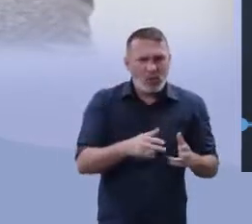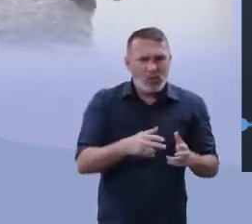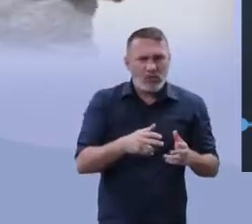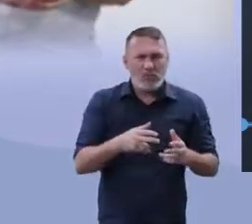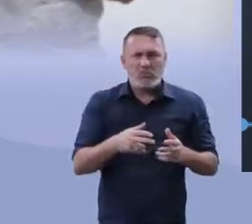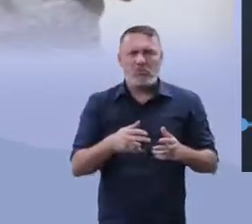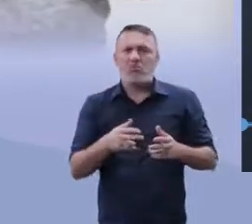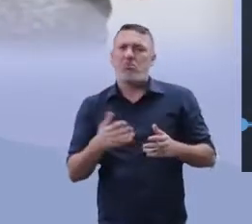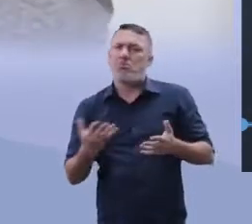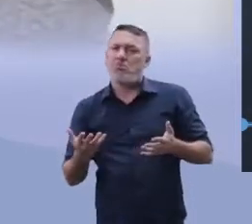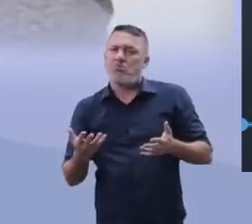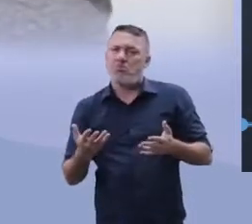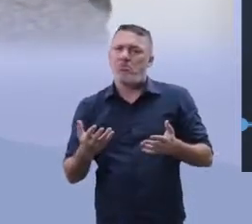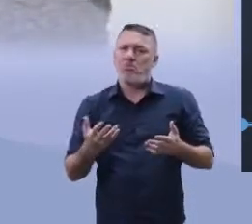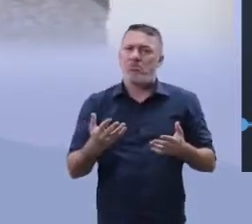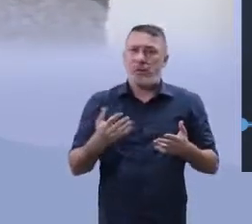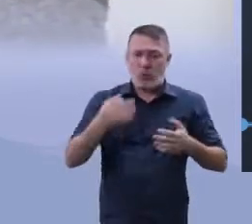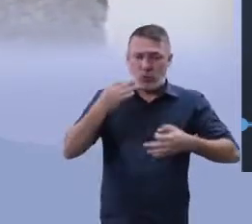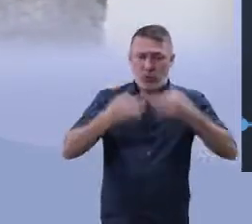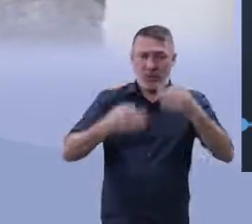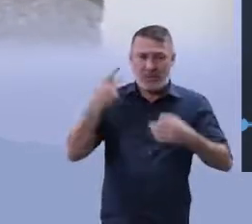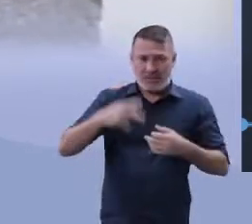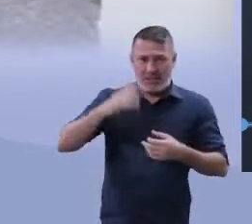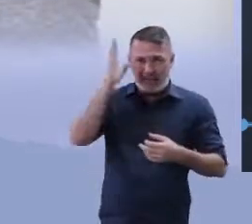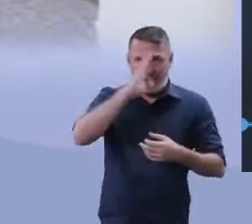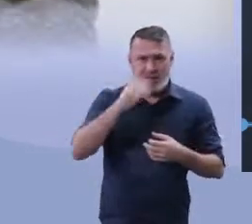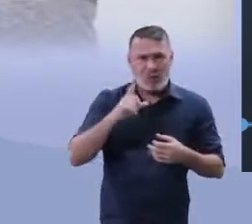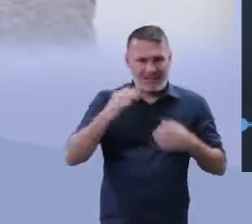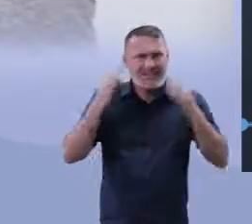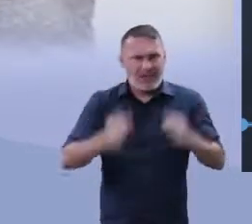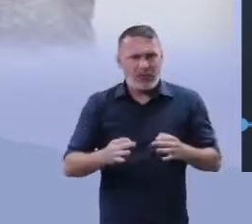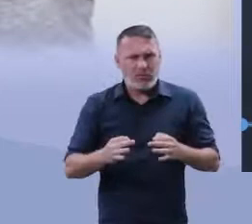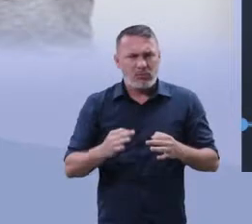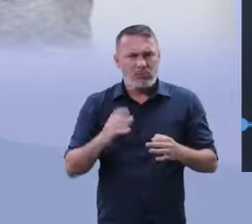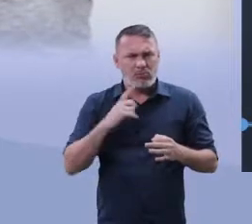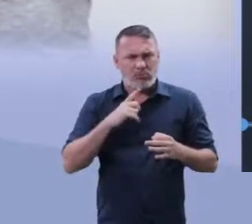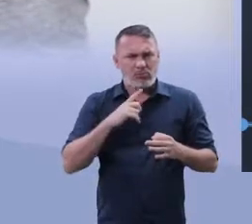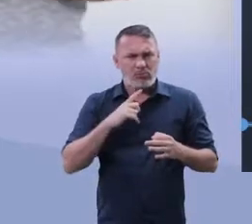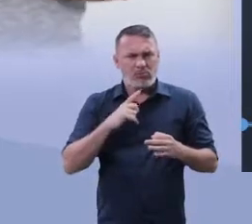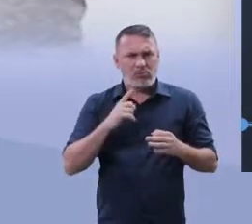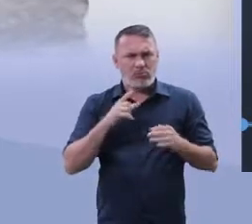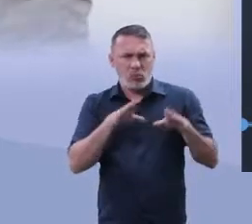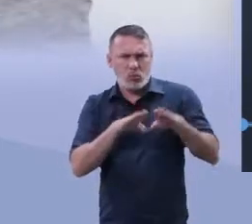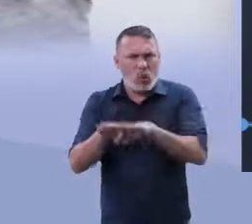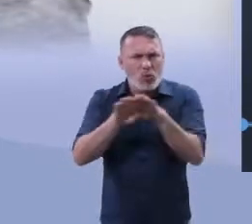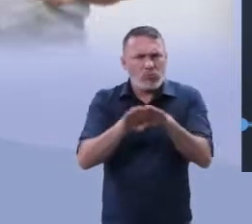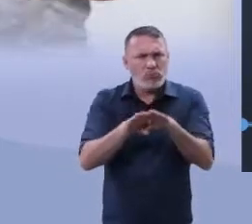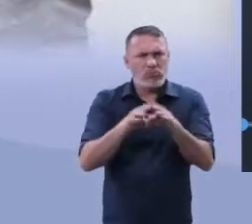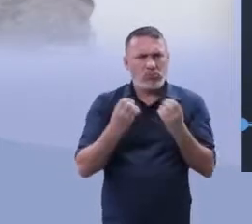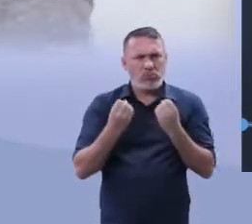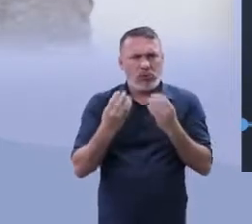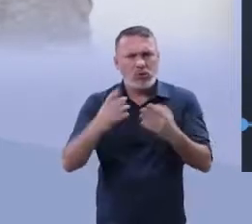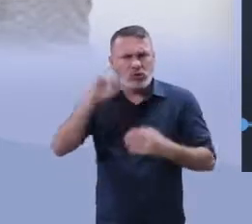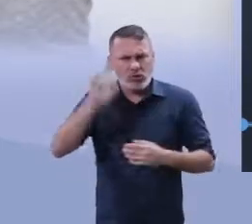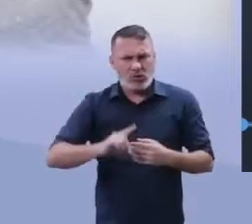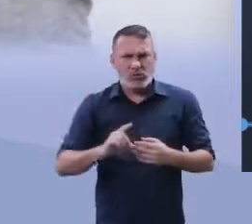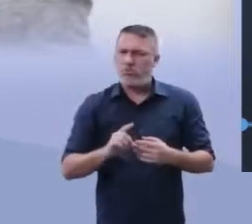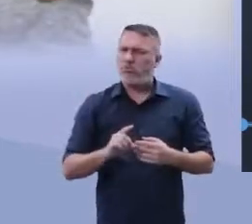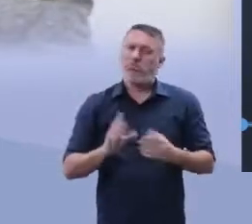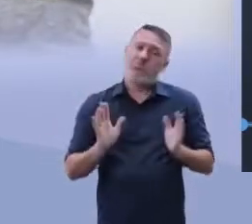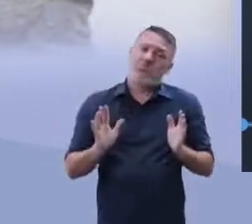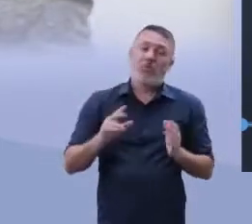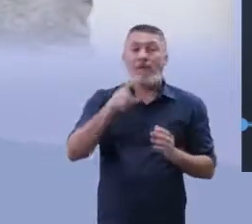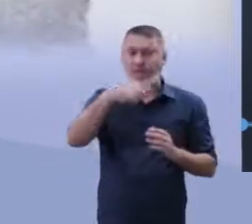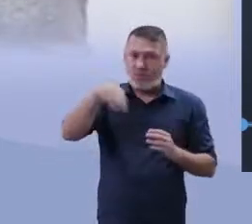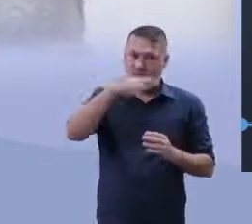nossa justiça, a justiça brasileira, ela é eficiente, ela é eficaz, ela é correta? São perguntas que nós precisamos